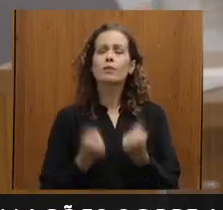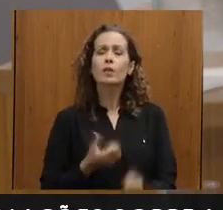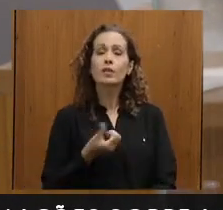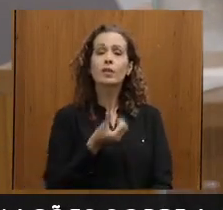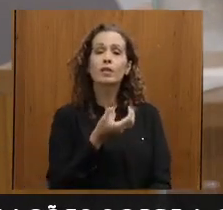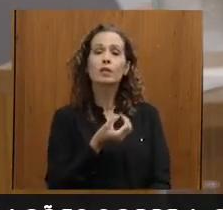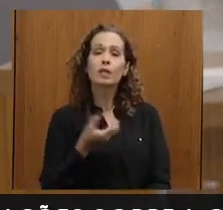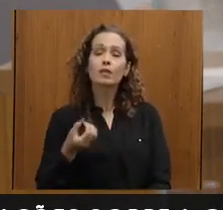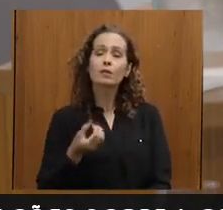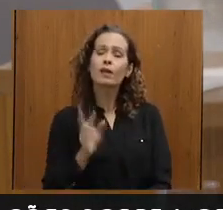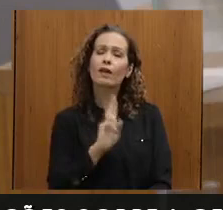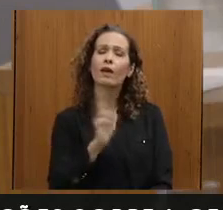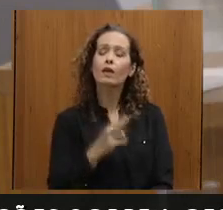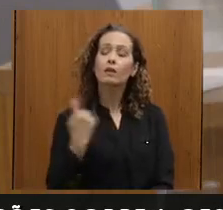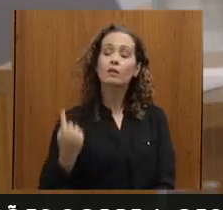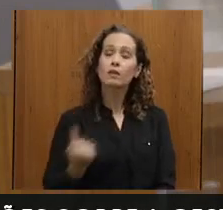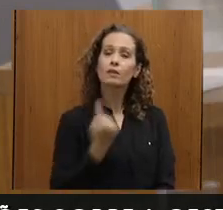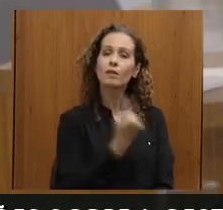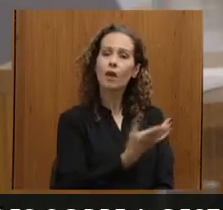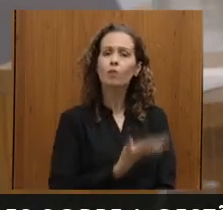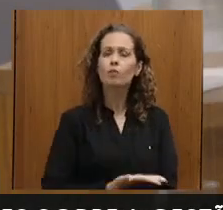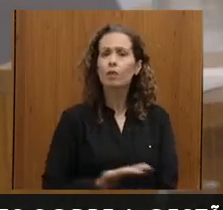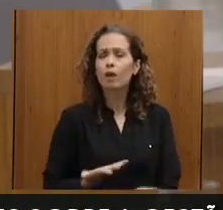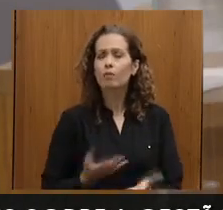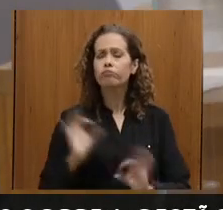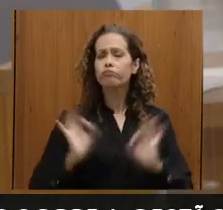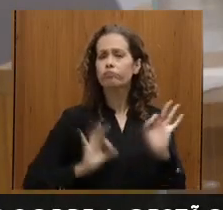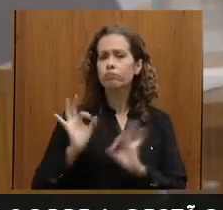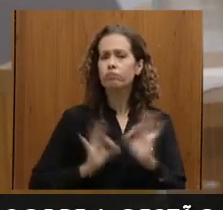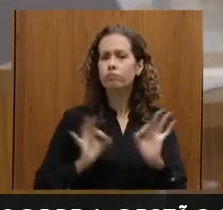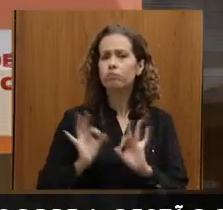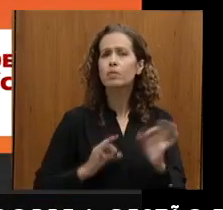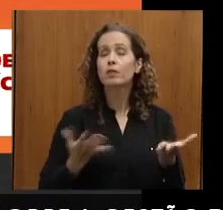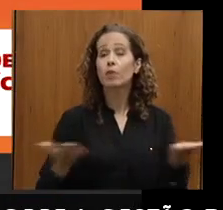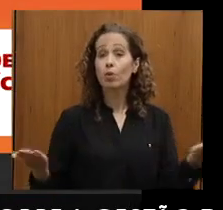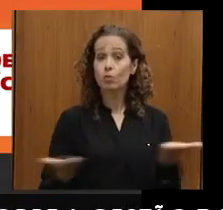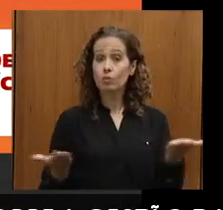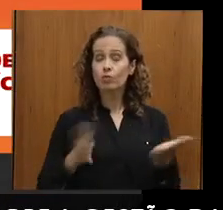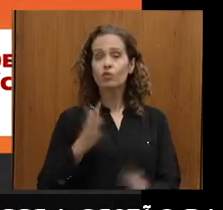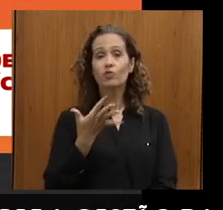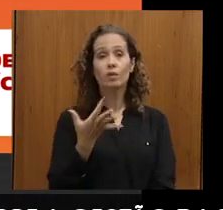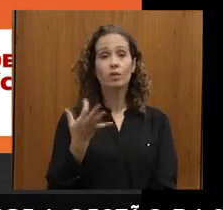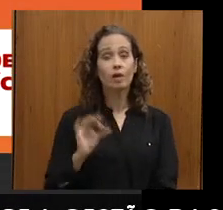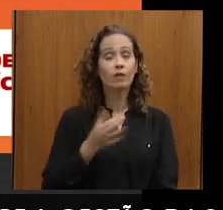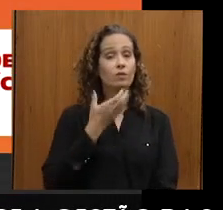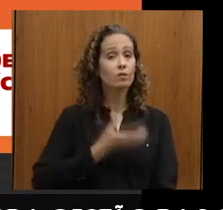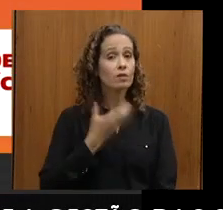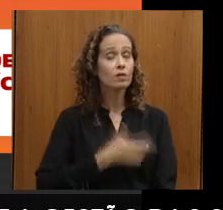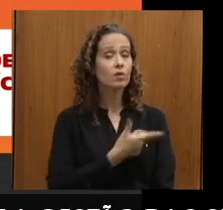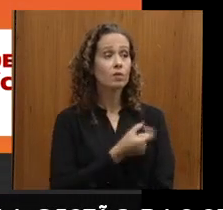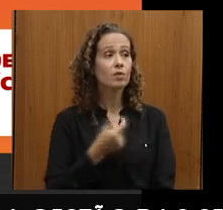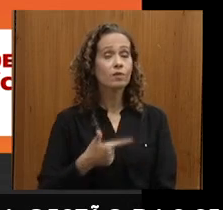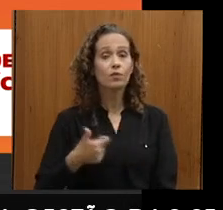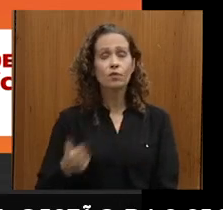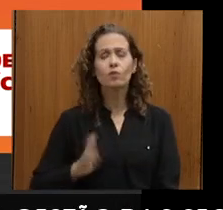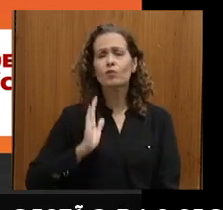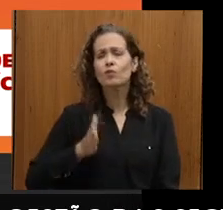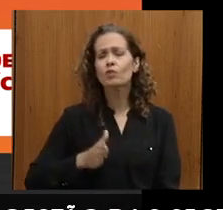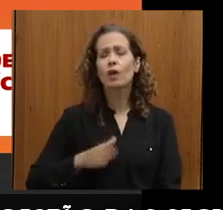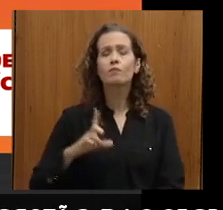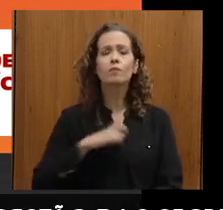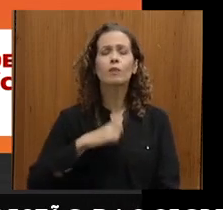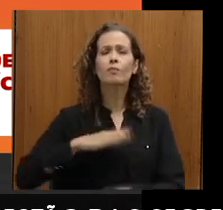seja, um programa de quase 600 milhões de reais, e hoje, dia 10 de dezembro de 2021, nós já temos mais de